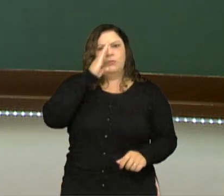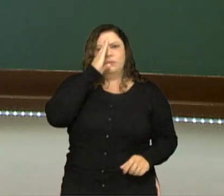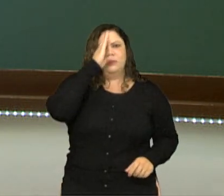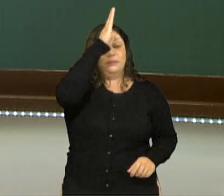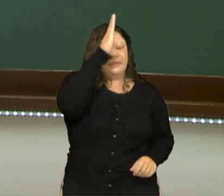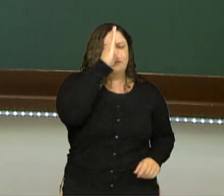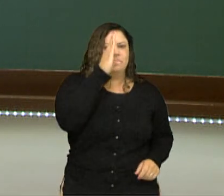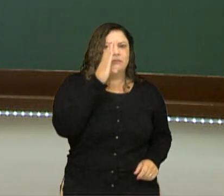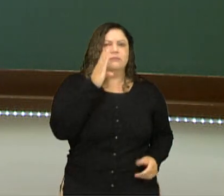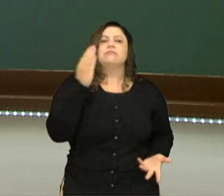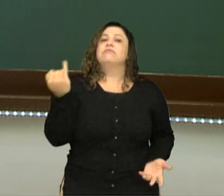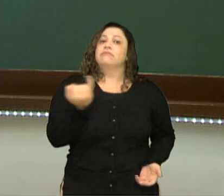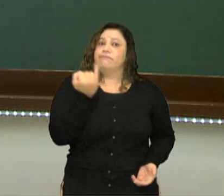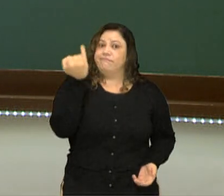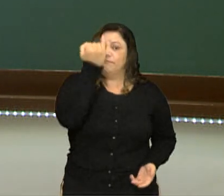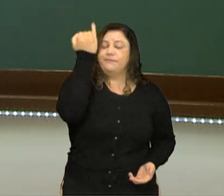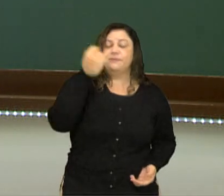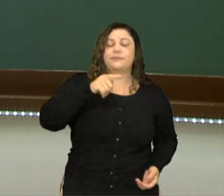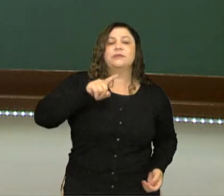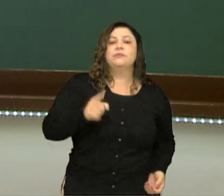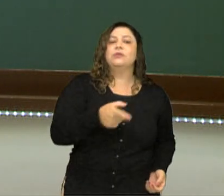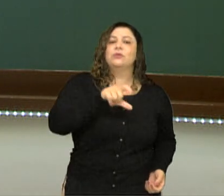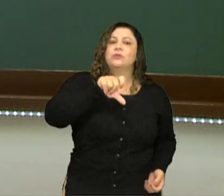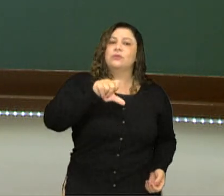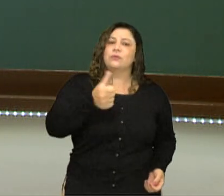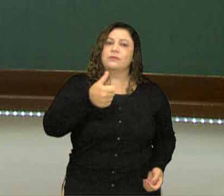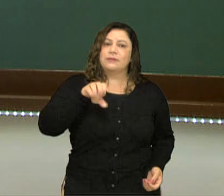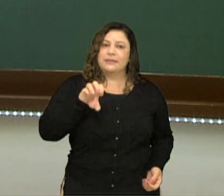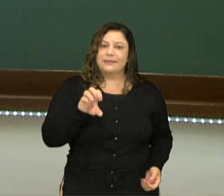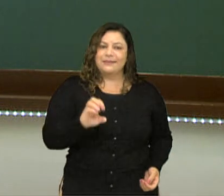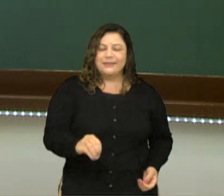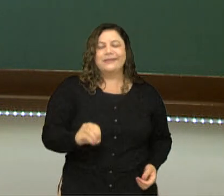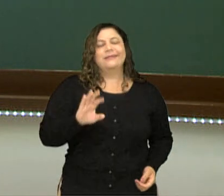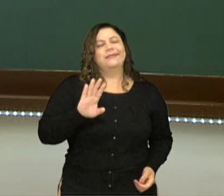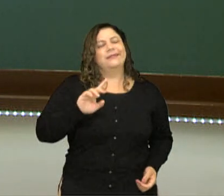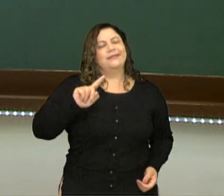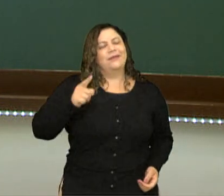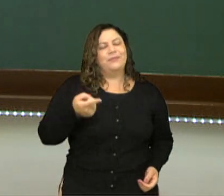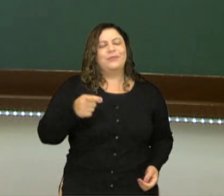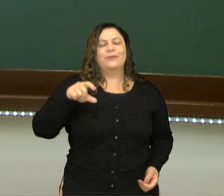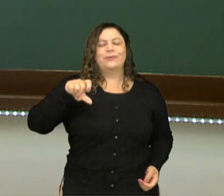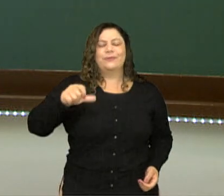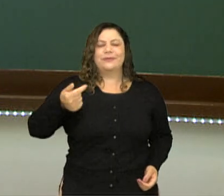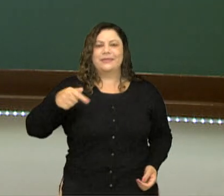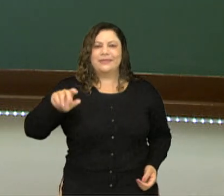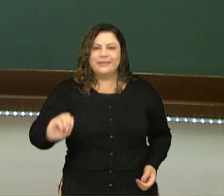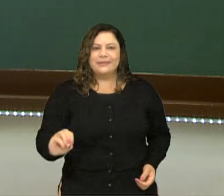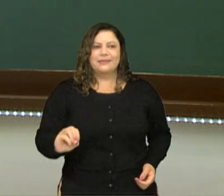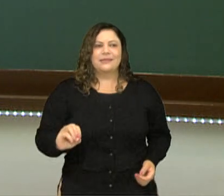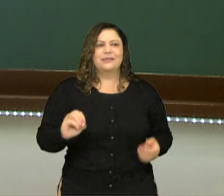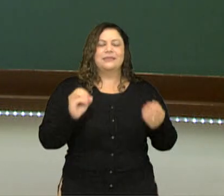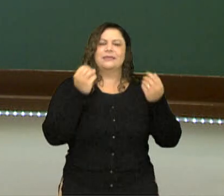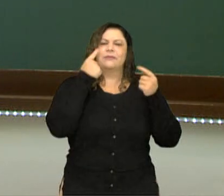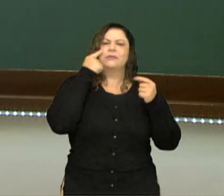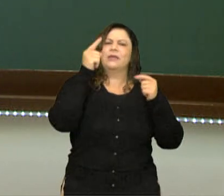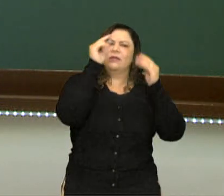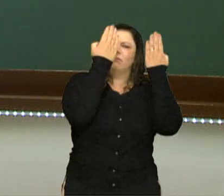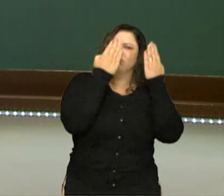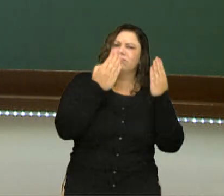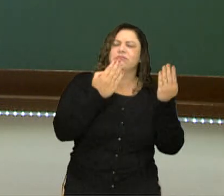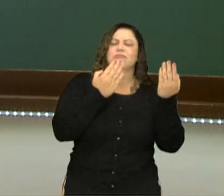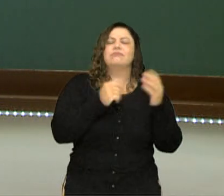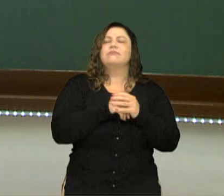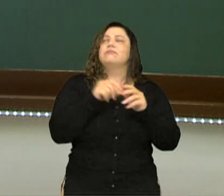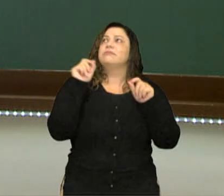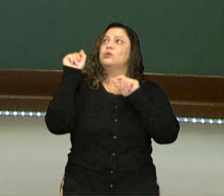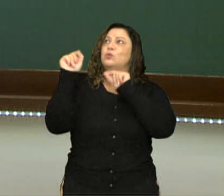acentuada ali a partir de 1960, 1970. E aqui uma imagem para a gente fazer uma análise do que é esse